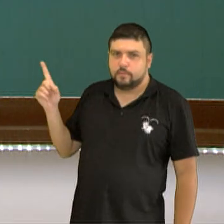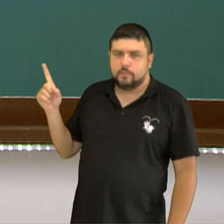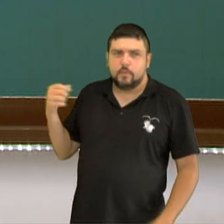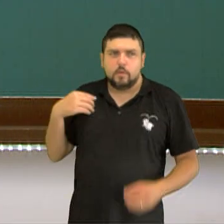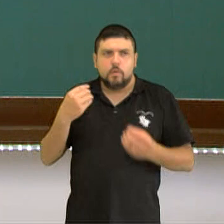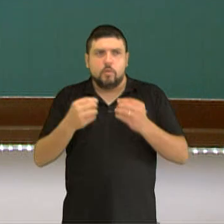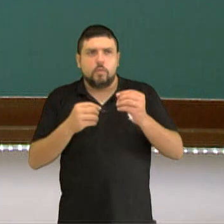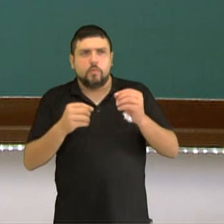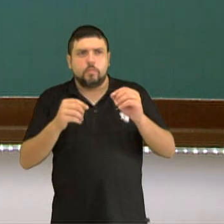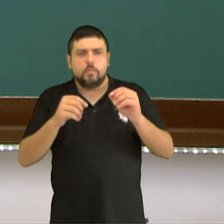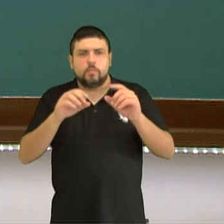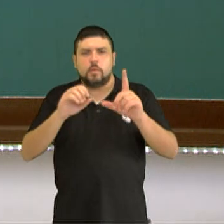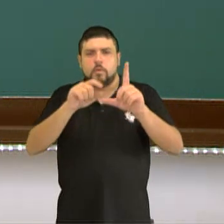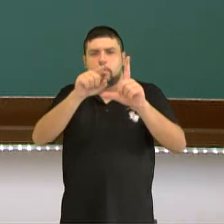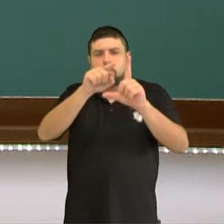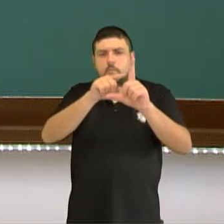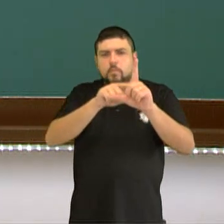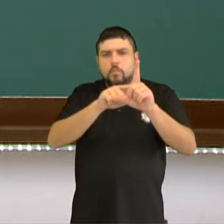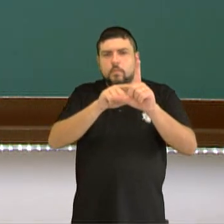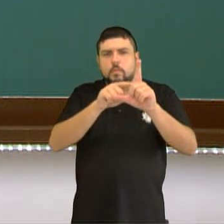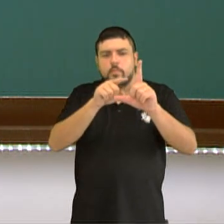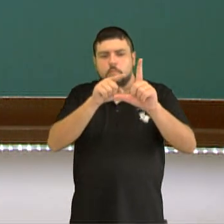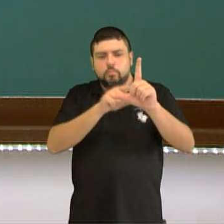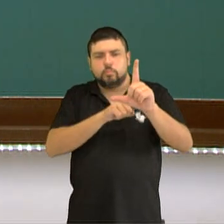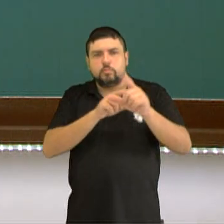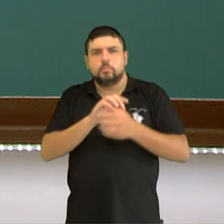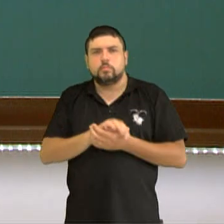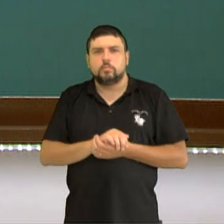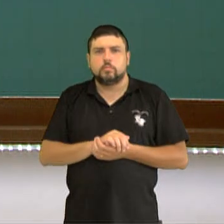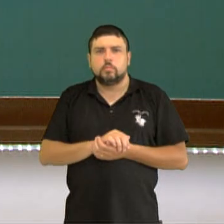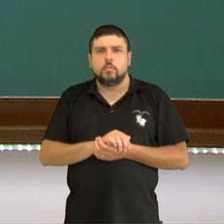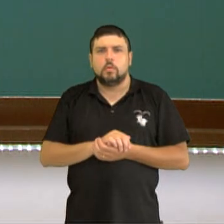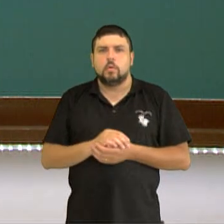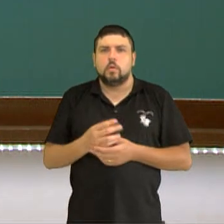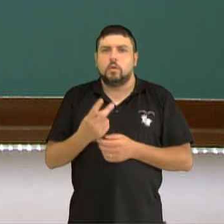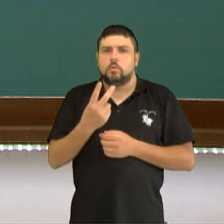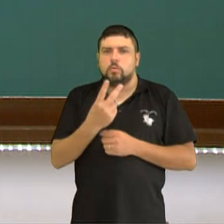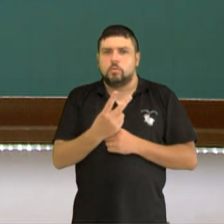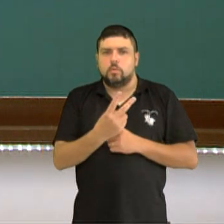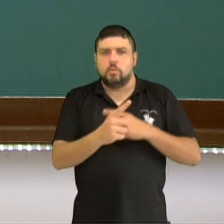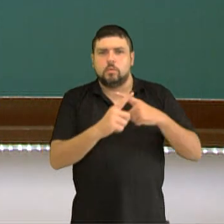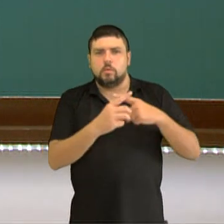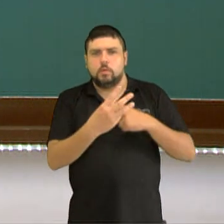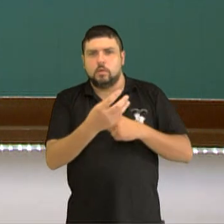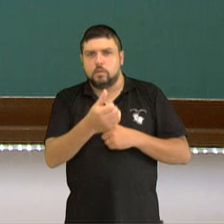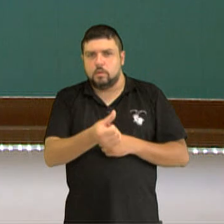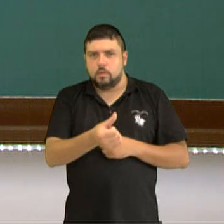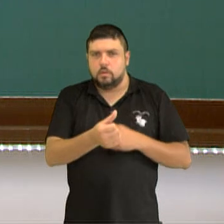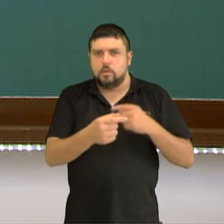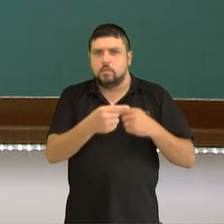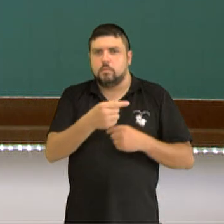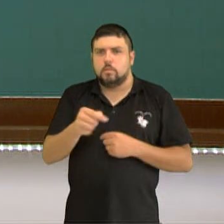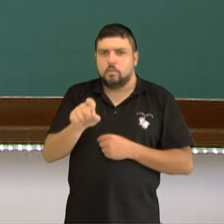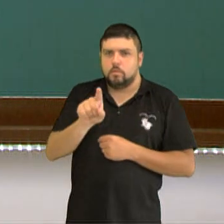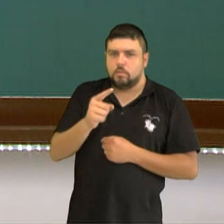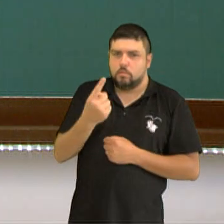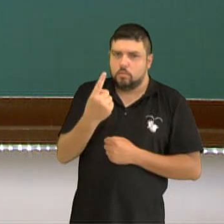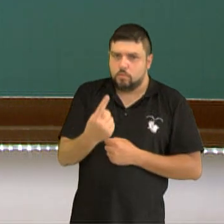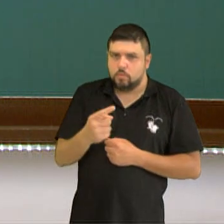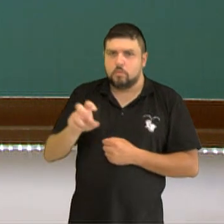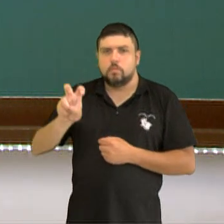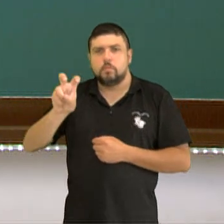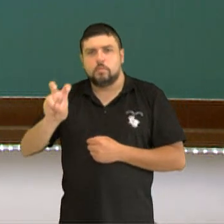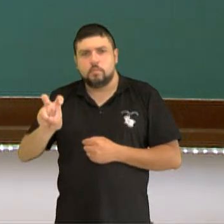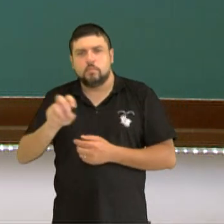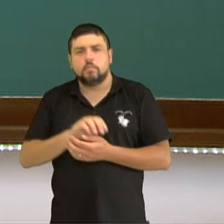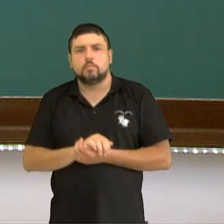eu mostrei o 2, né? 2 vezes 3, 6. 6 menos 1, 5. Então, o 2 que entrou no